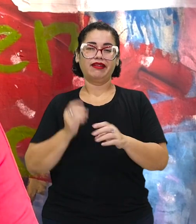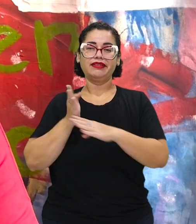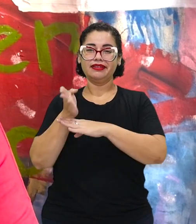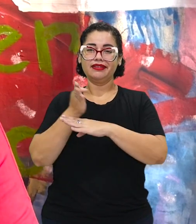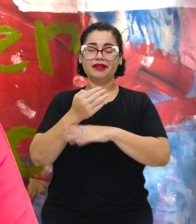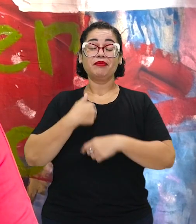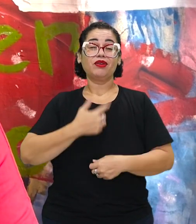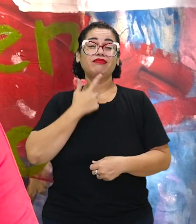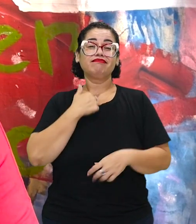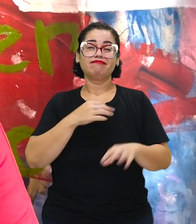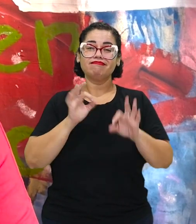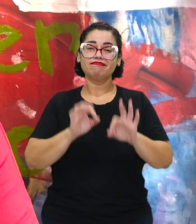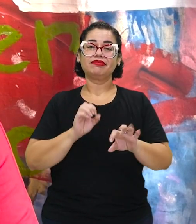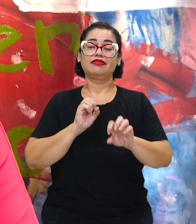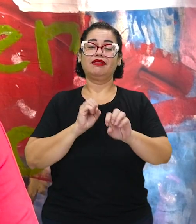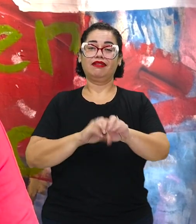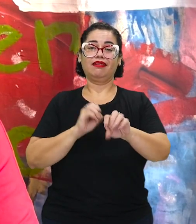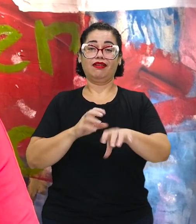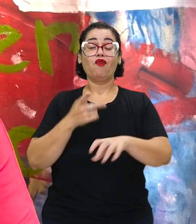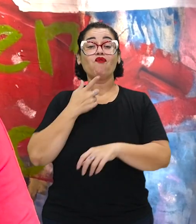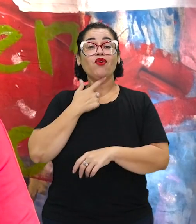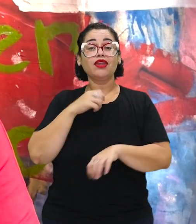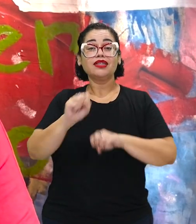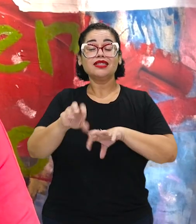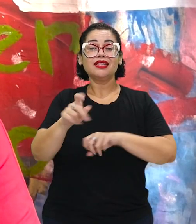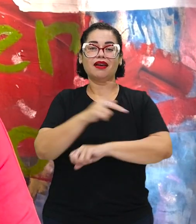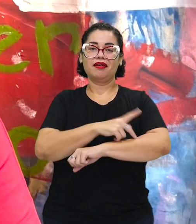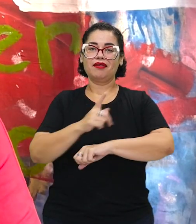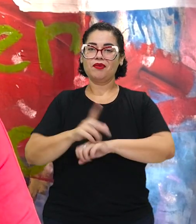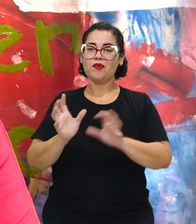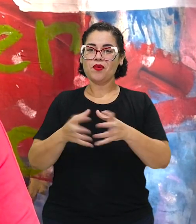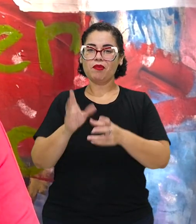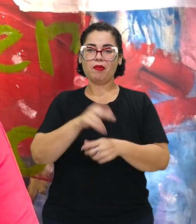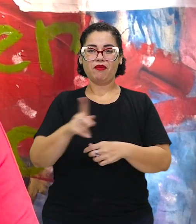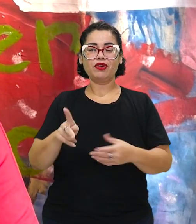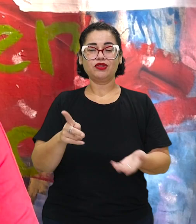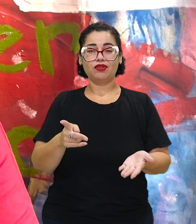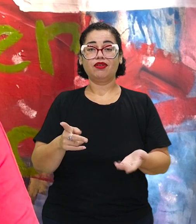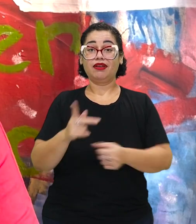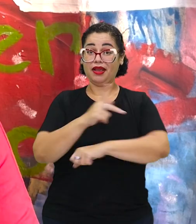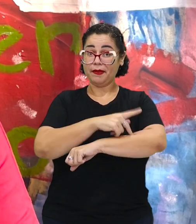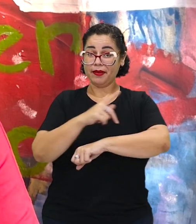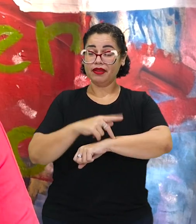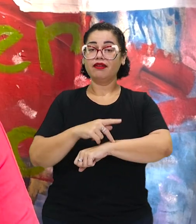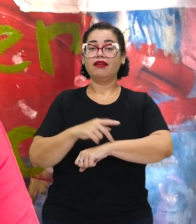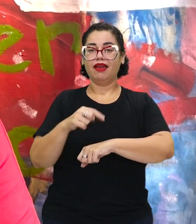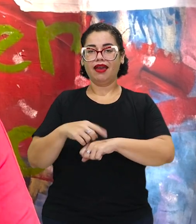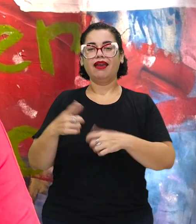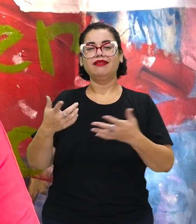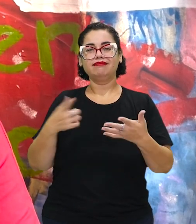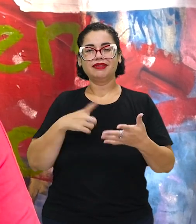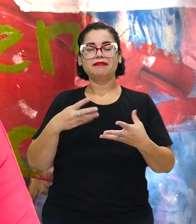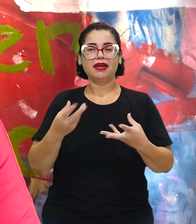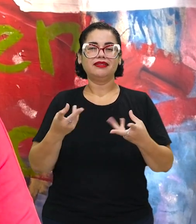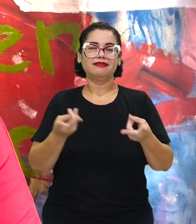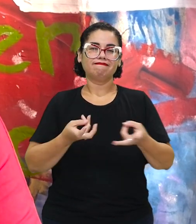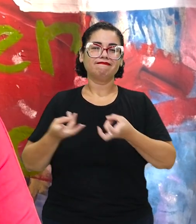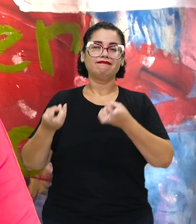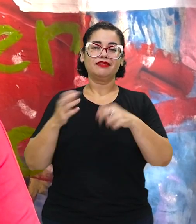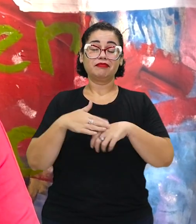tinha vontade de dar aula para pedagogos, que às vezes o pedagogo fica meio